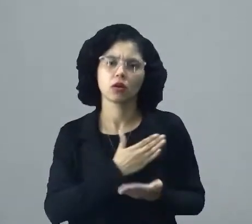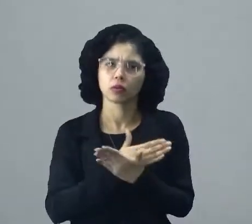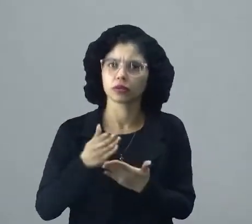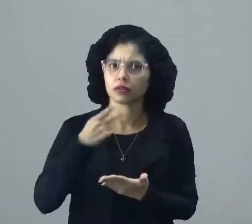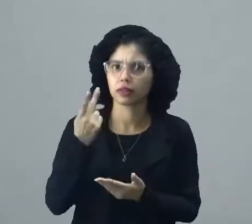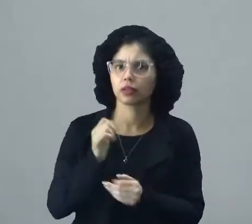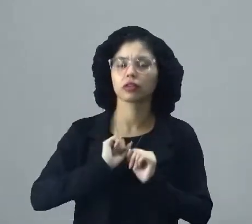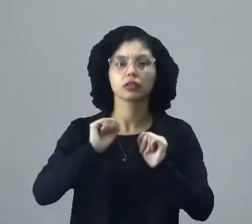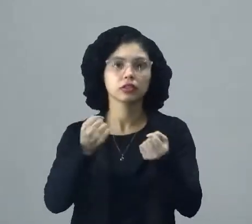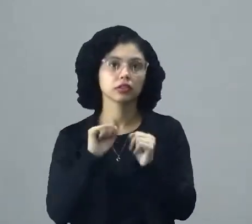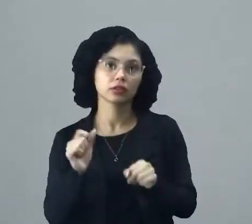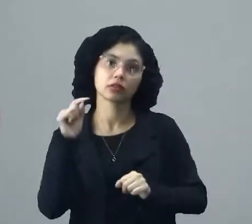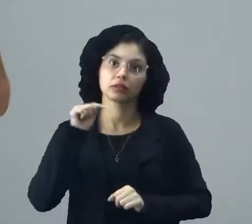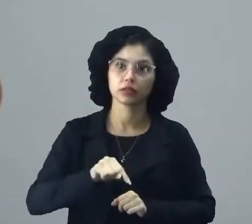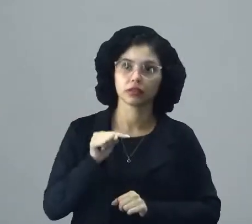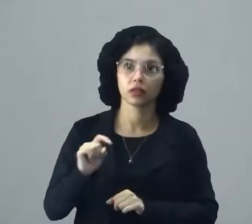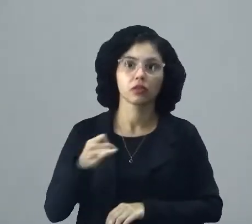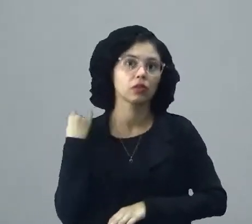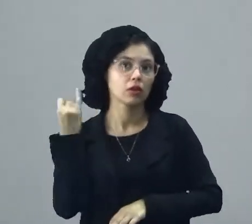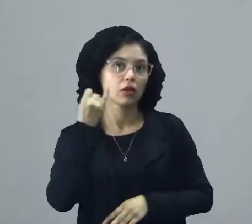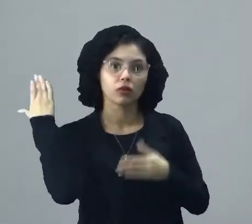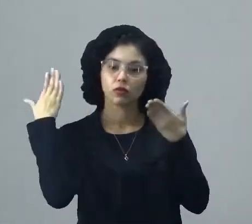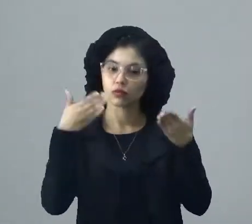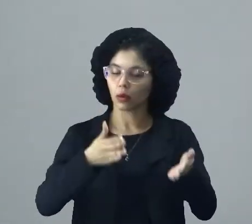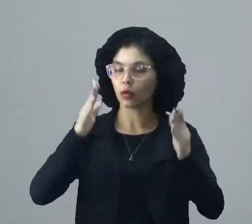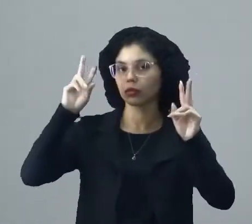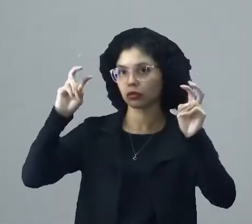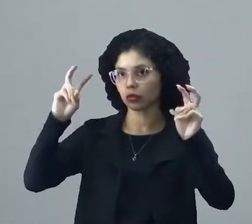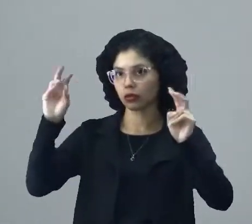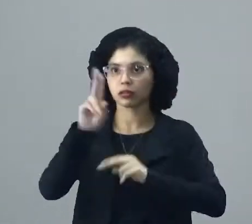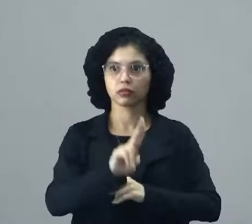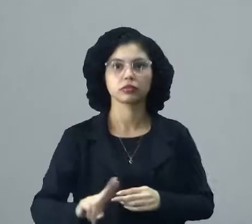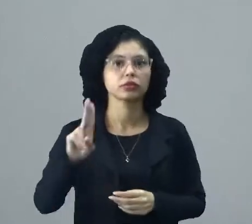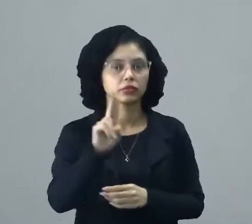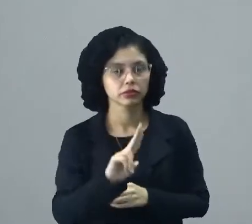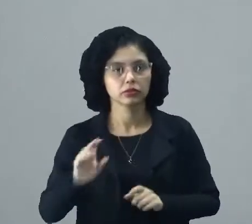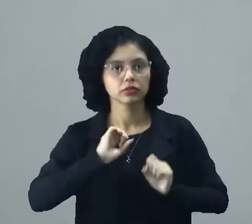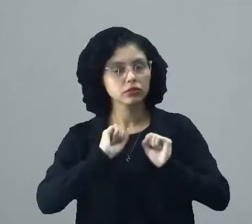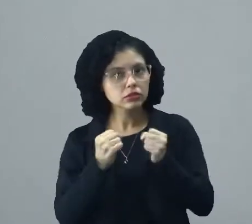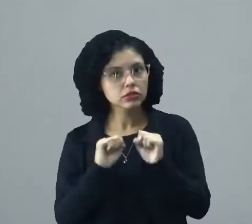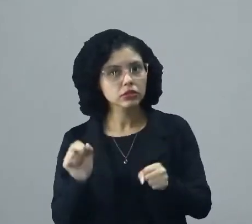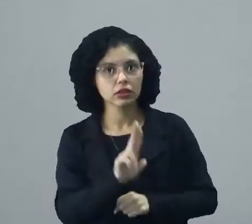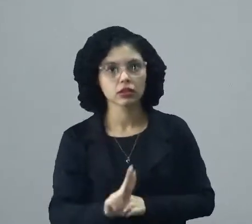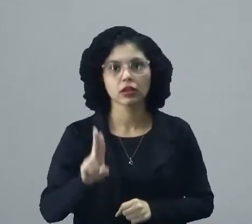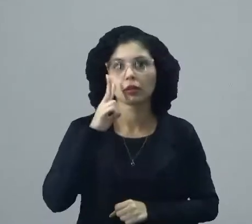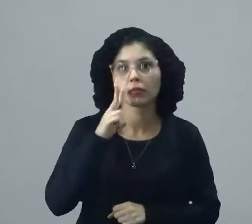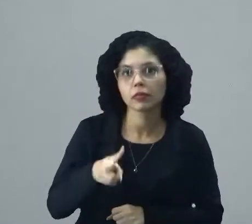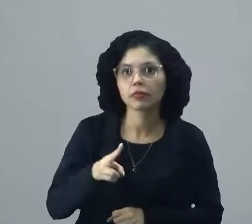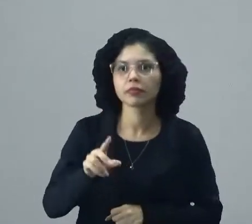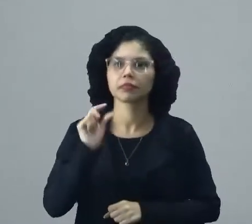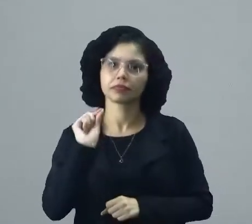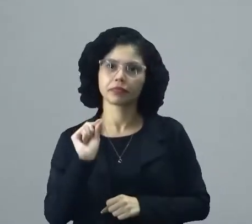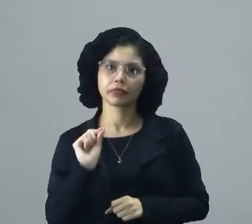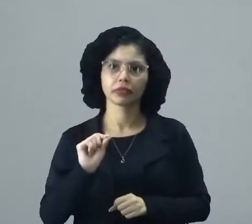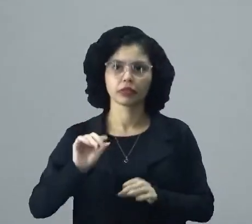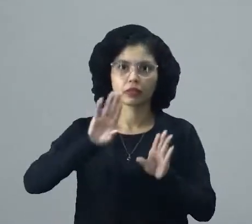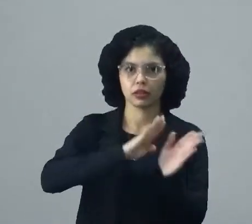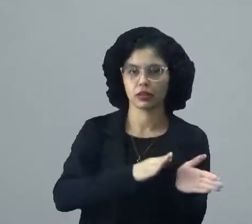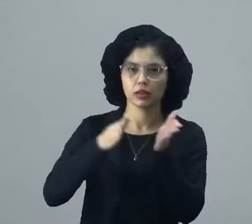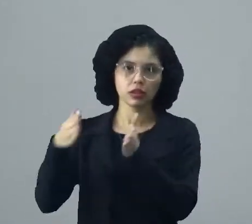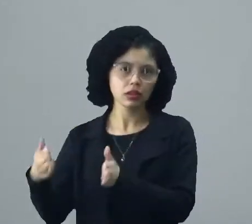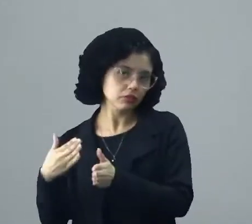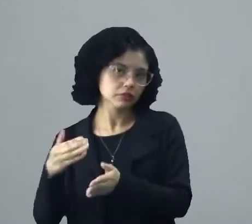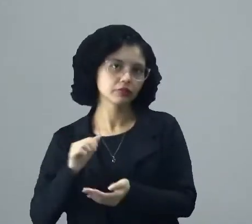falando de ginástica. Aqui, o principal tema que a gente vai utilizar vai ser a ginástica, porque vejam que a ginástica é essa parte